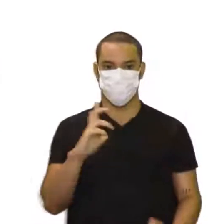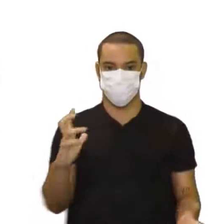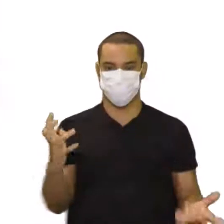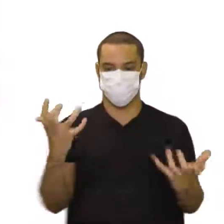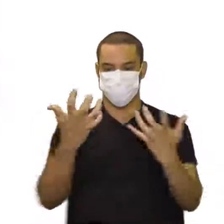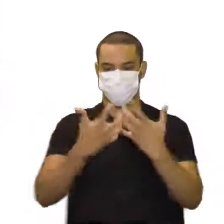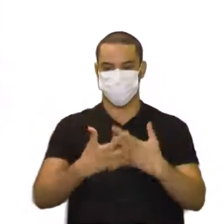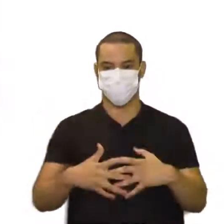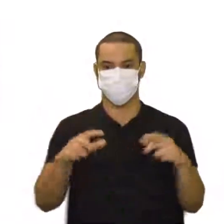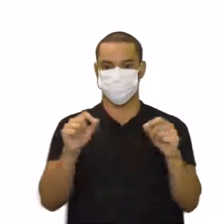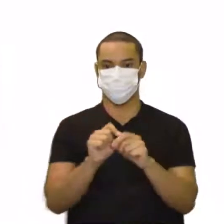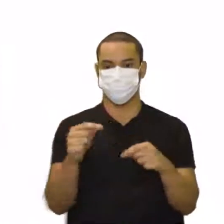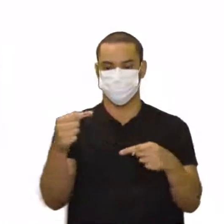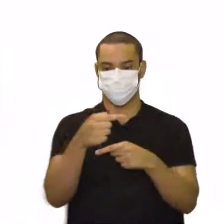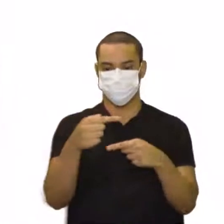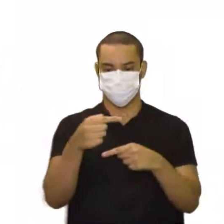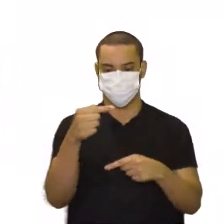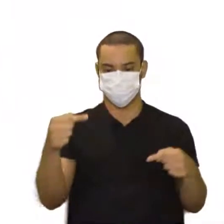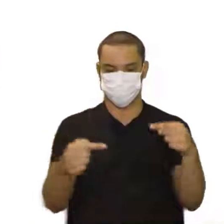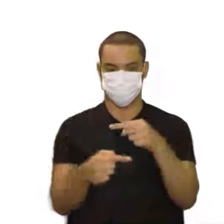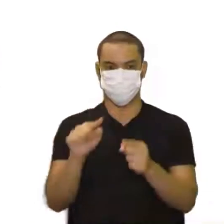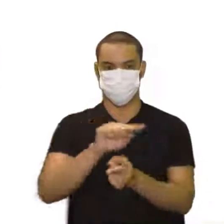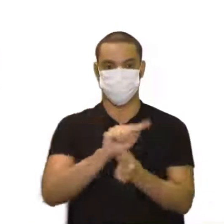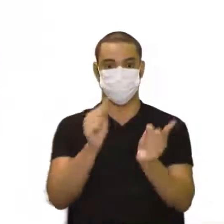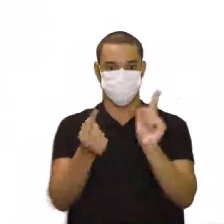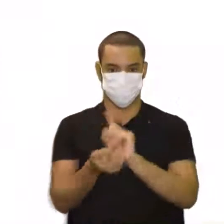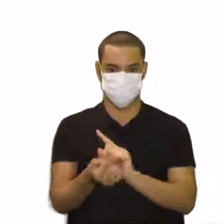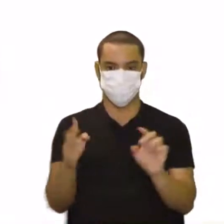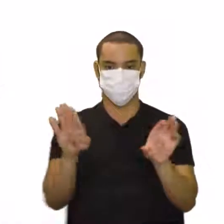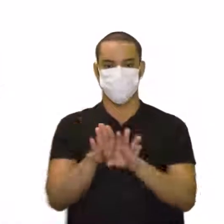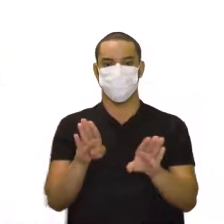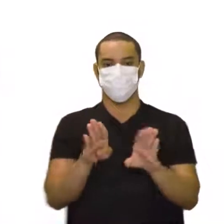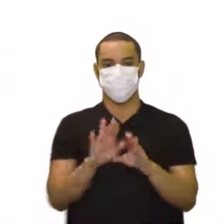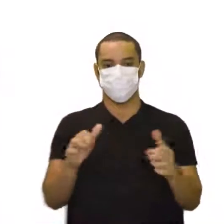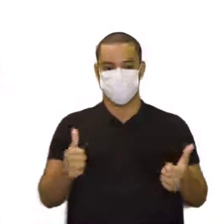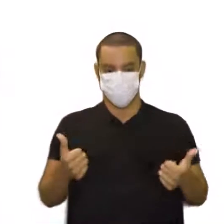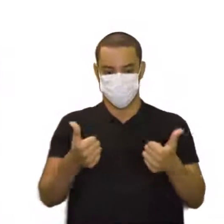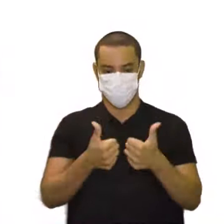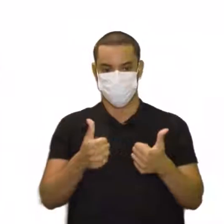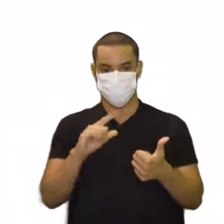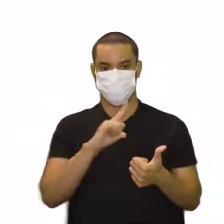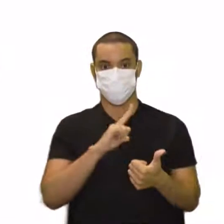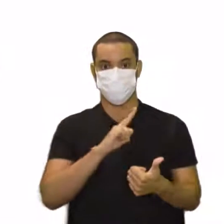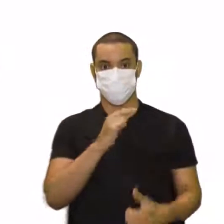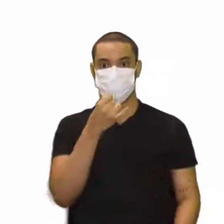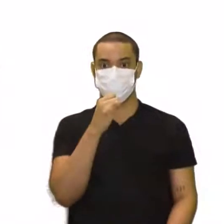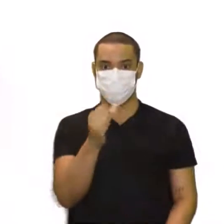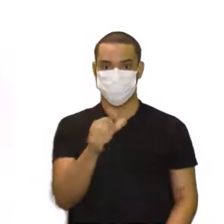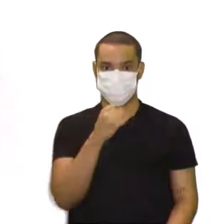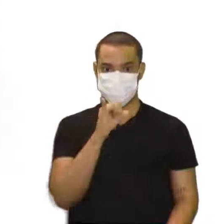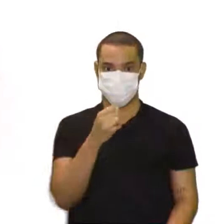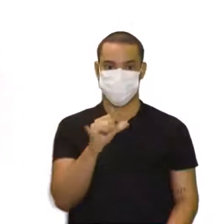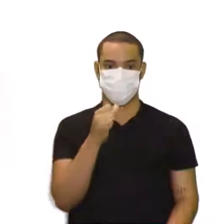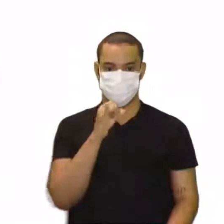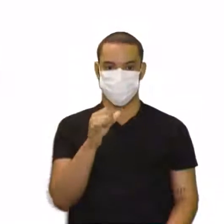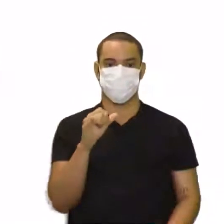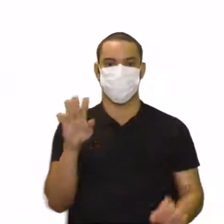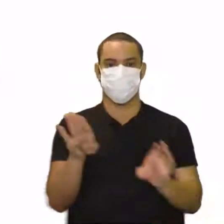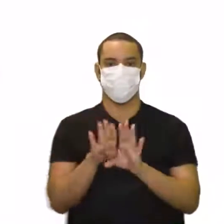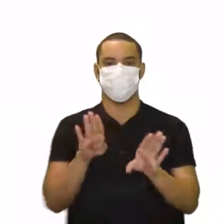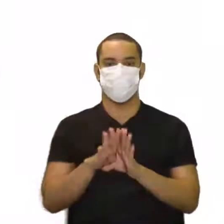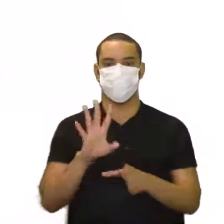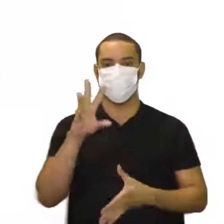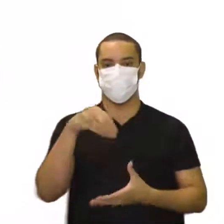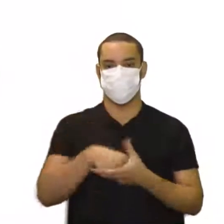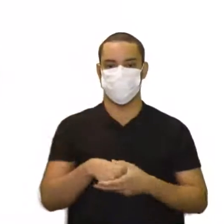os polos norte e sul na bobina e, por indução, geram corrente, né? Geram, no caso, uma energia elétrica